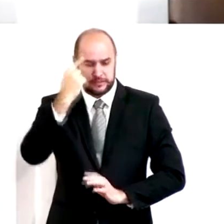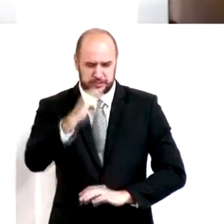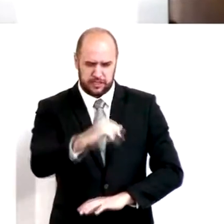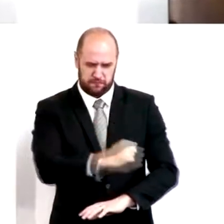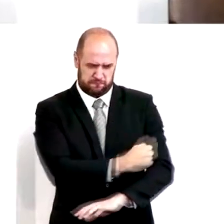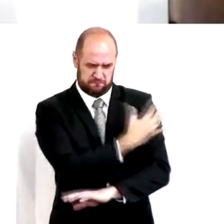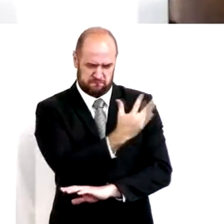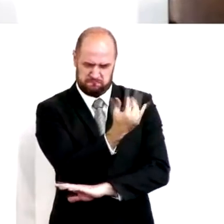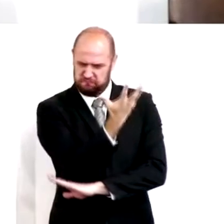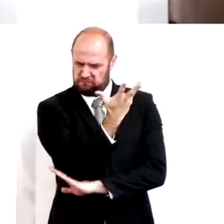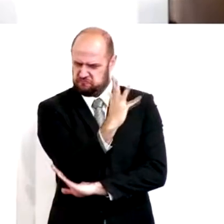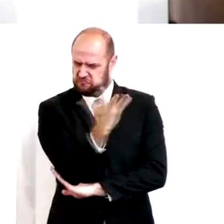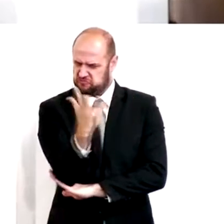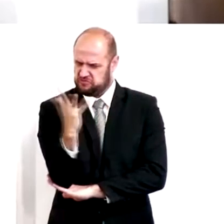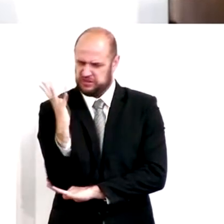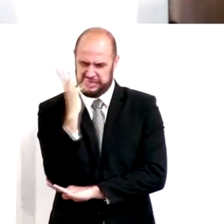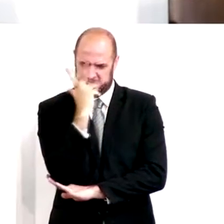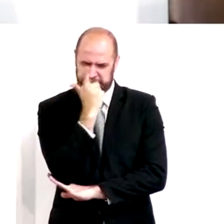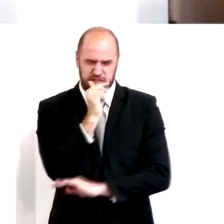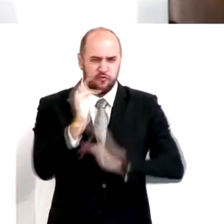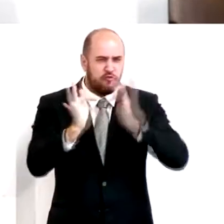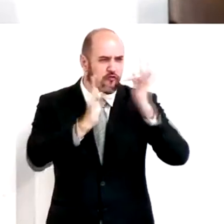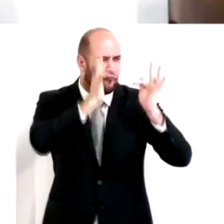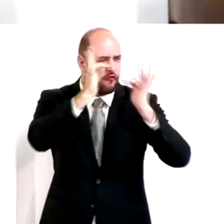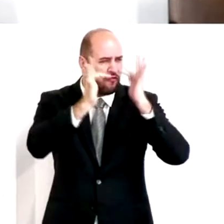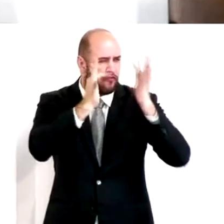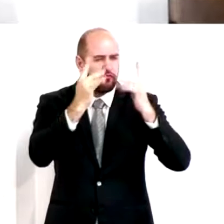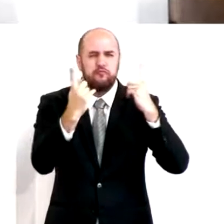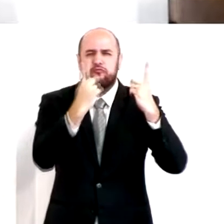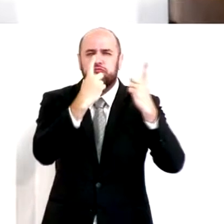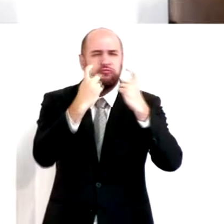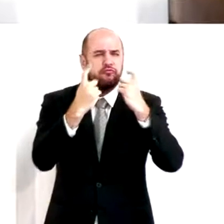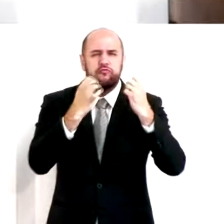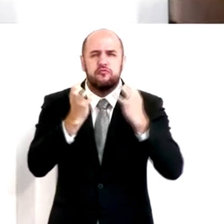bem florido também é um jardim perfumado.